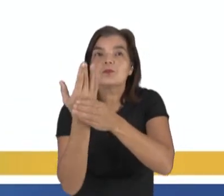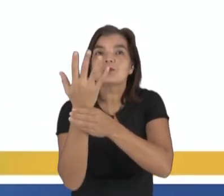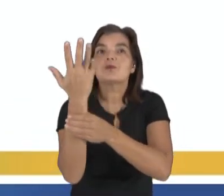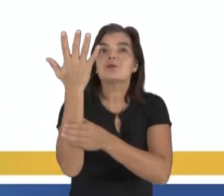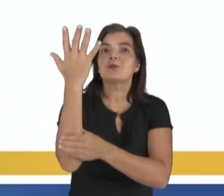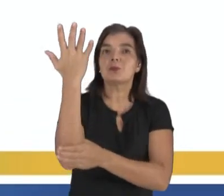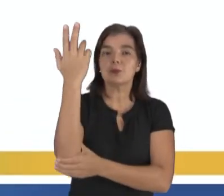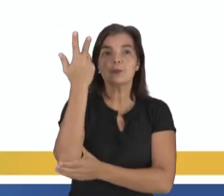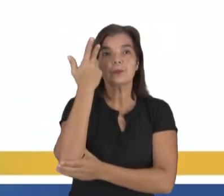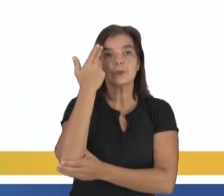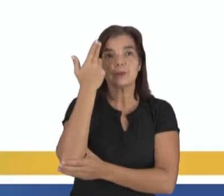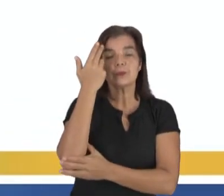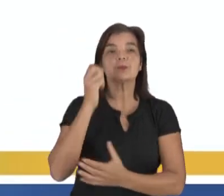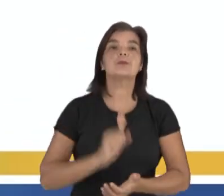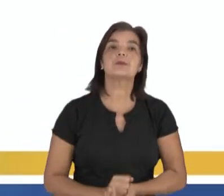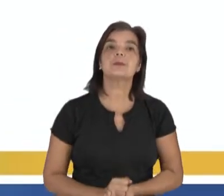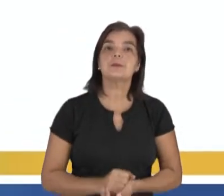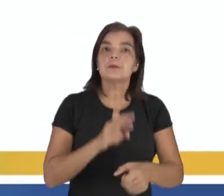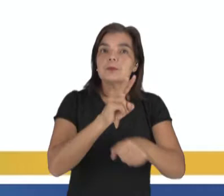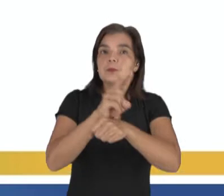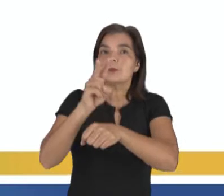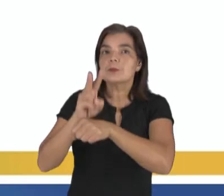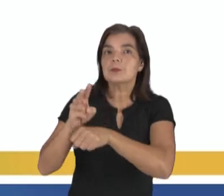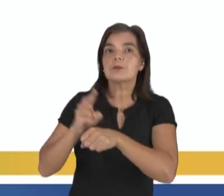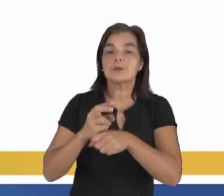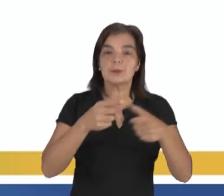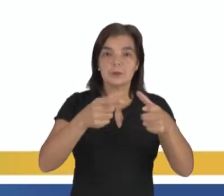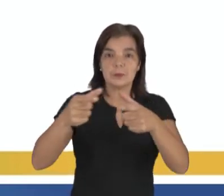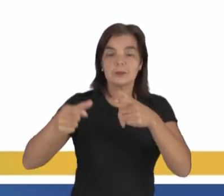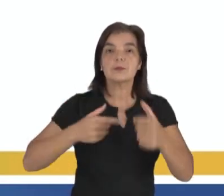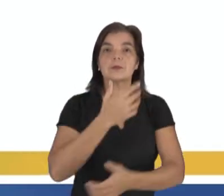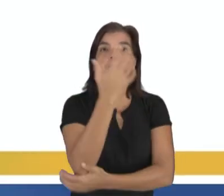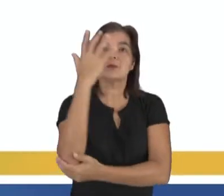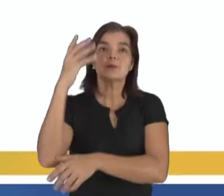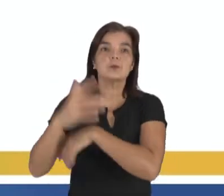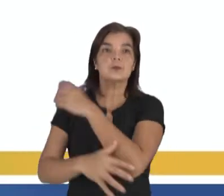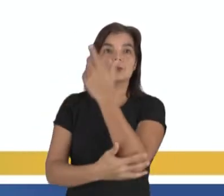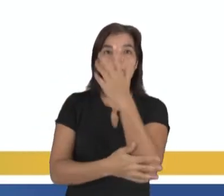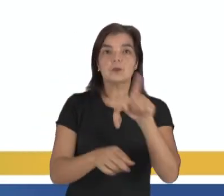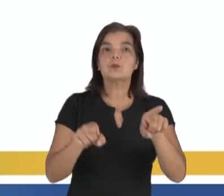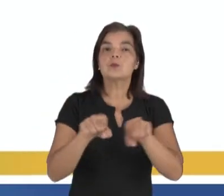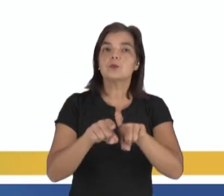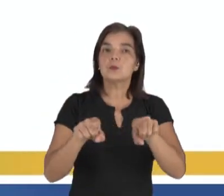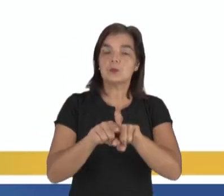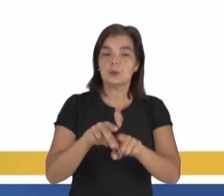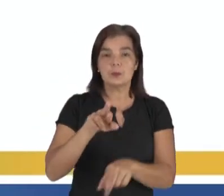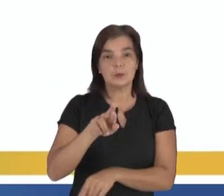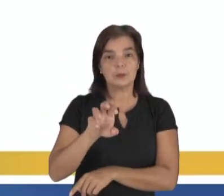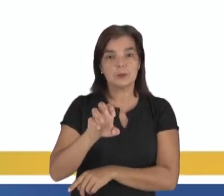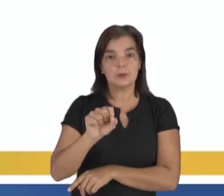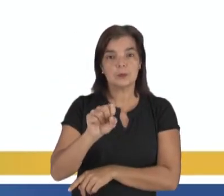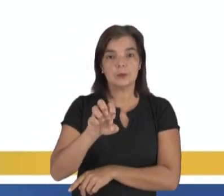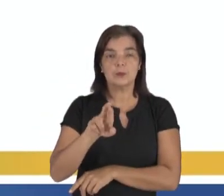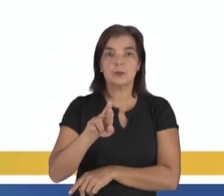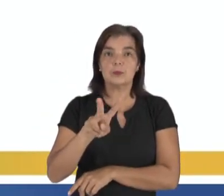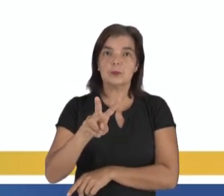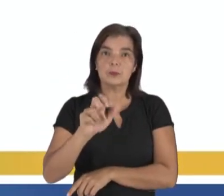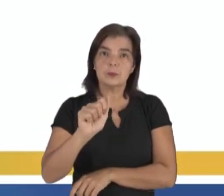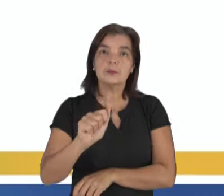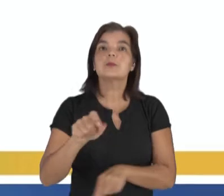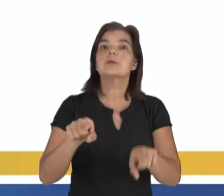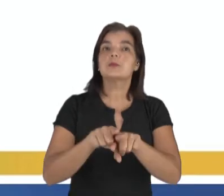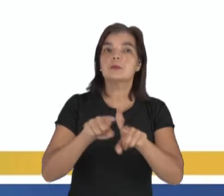áreas naturais devastadas, preservação das áreas de proteção ambiental, como reservas e unidades